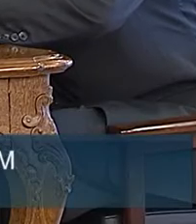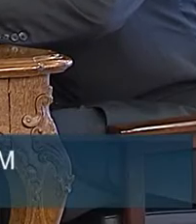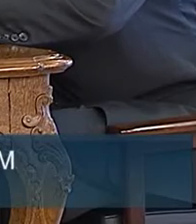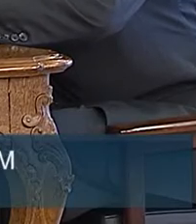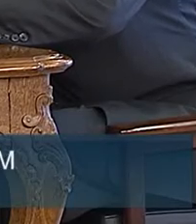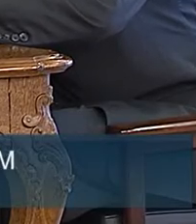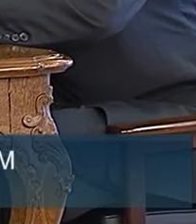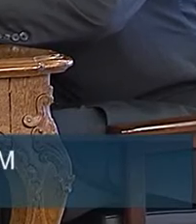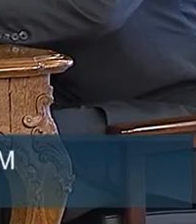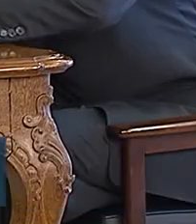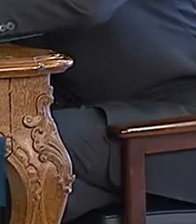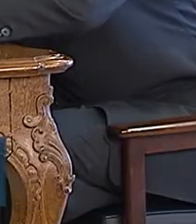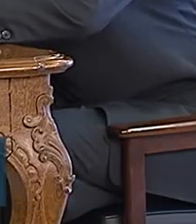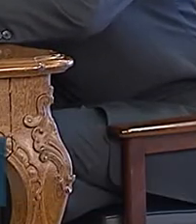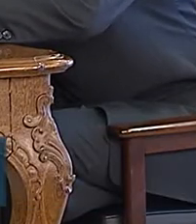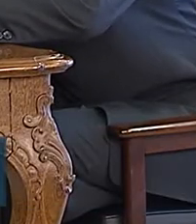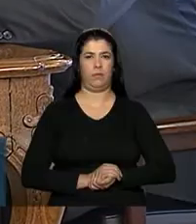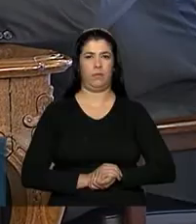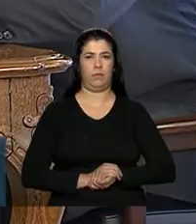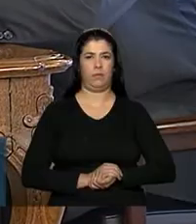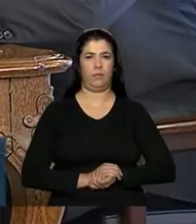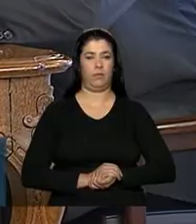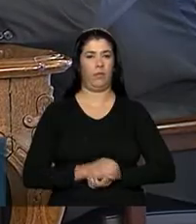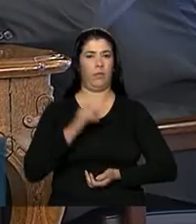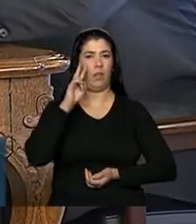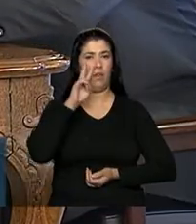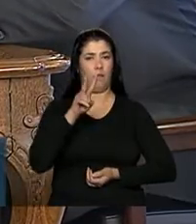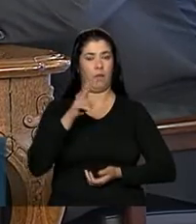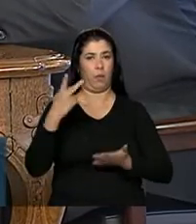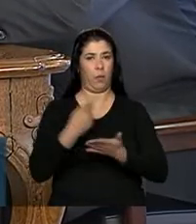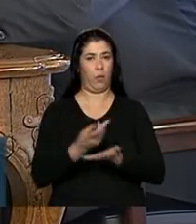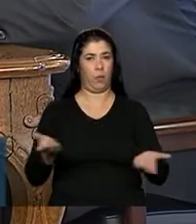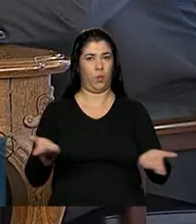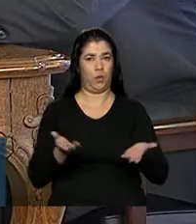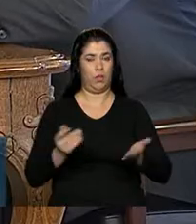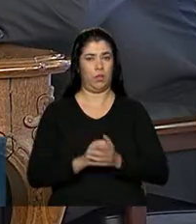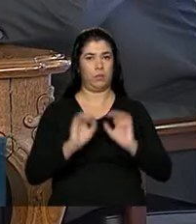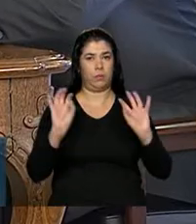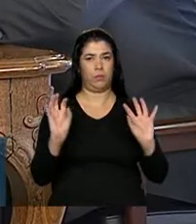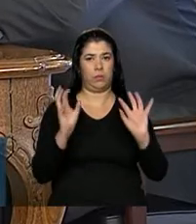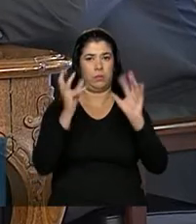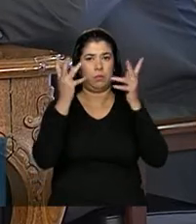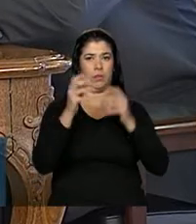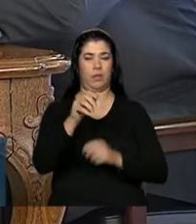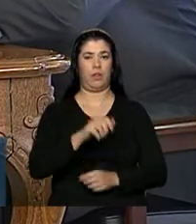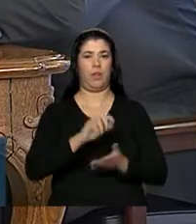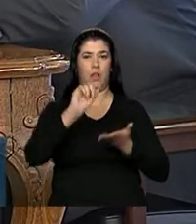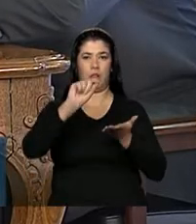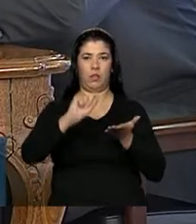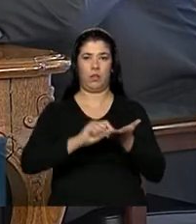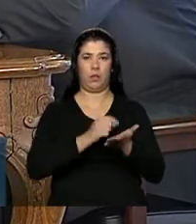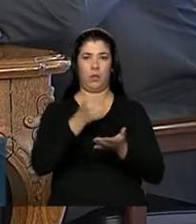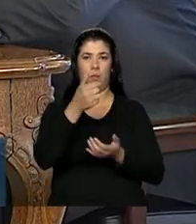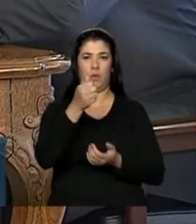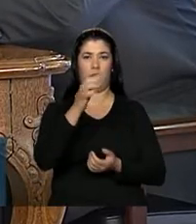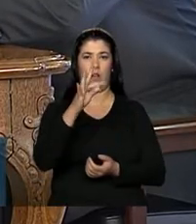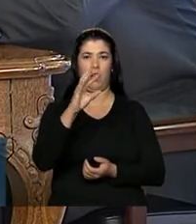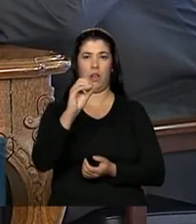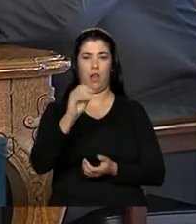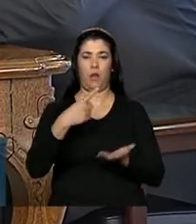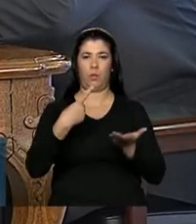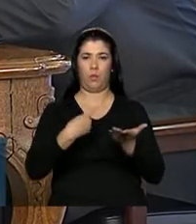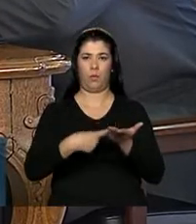Estamos ao vivo acompanhando a cerimônia de assinatura de atos no Palácio do Planalto,